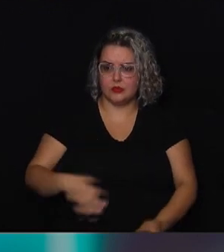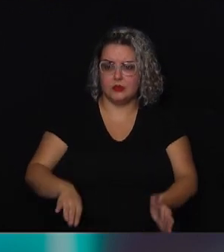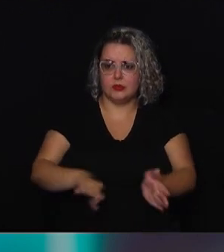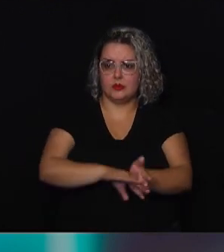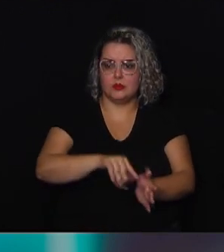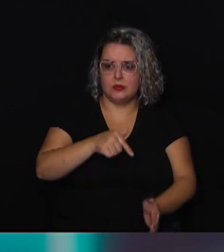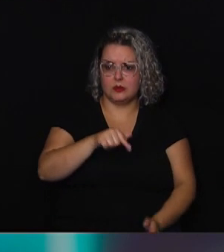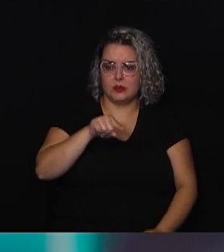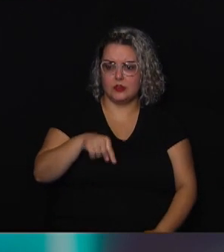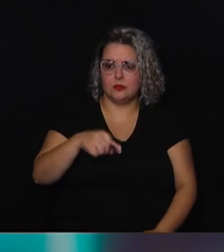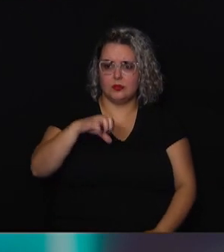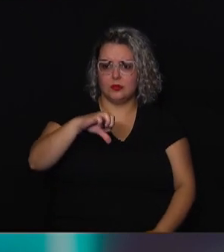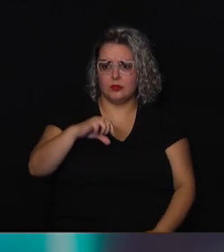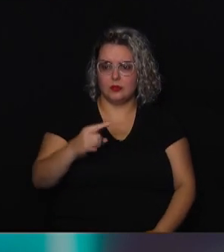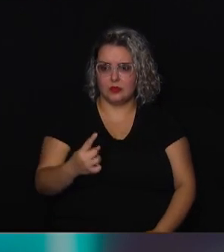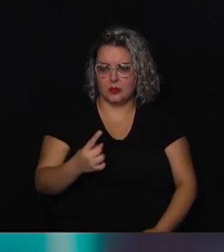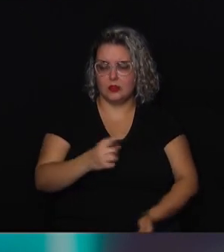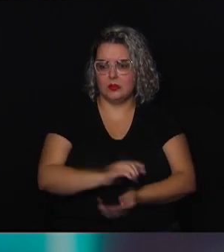7,91.